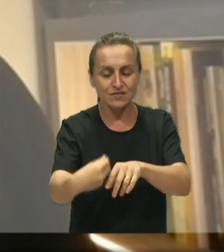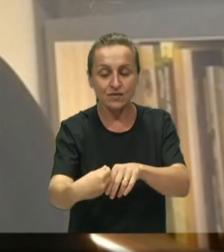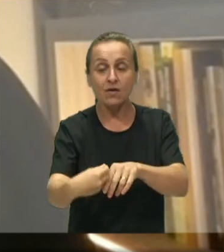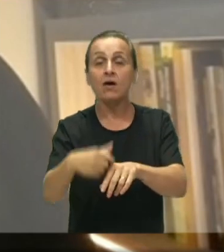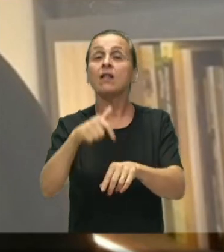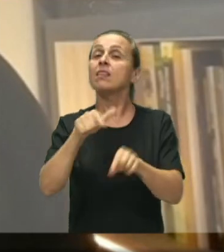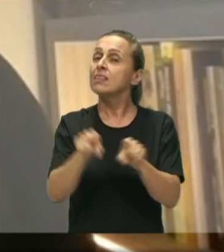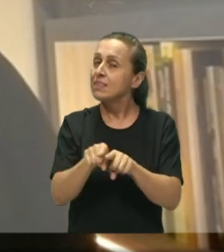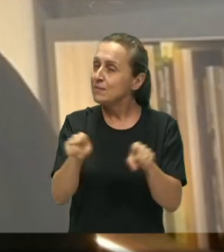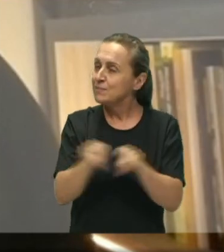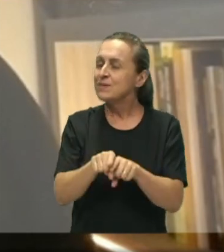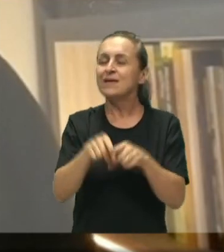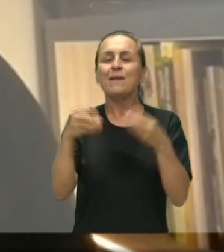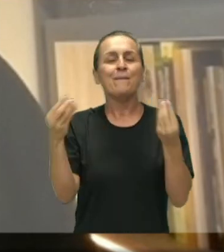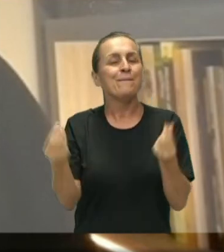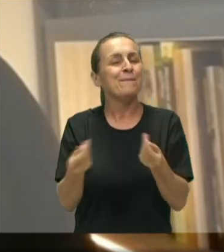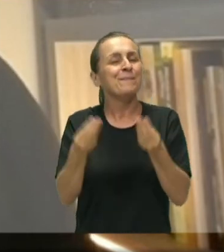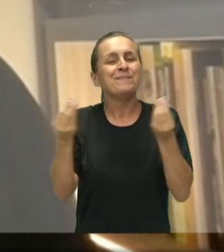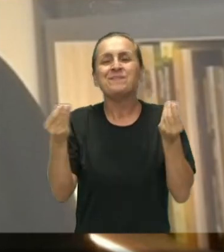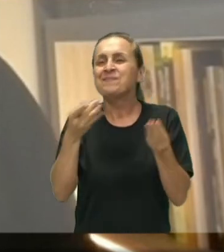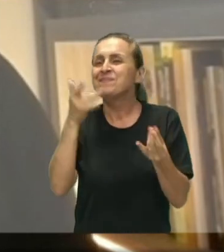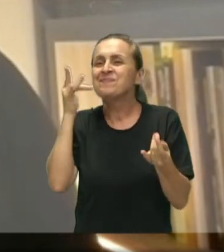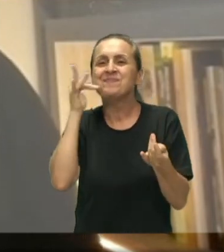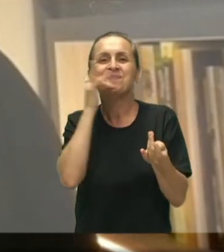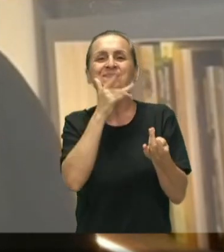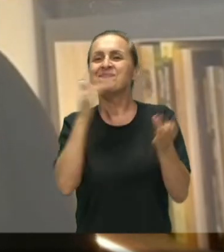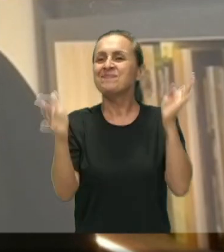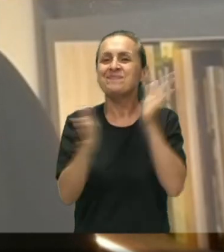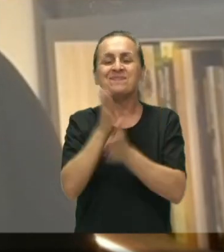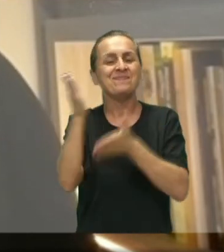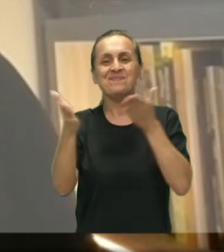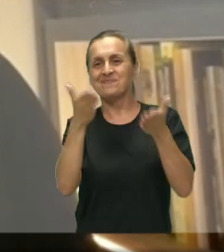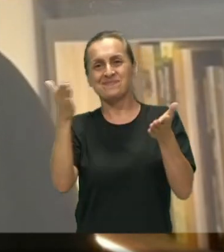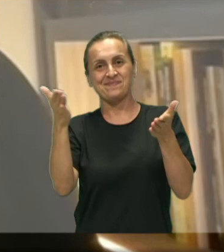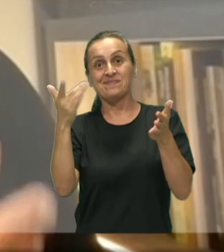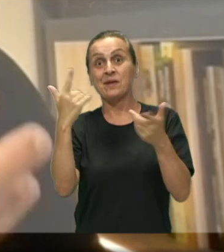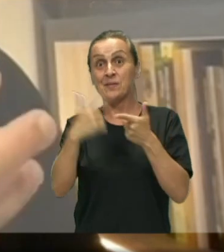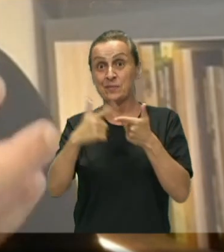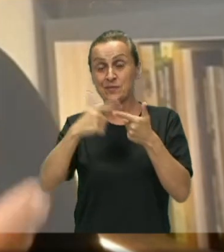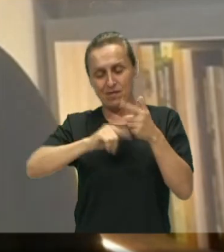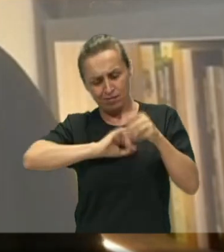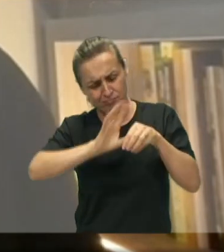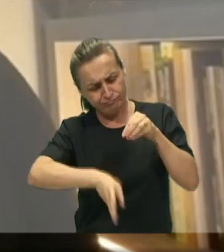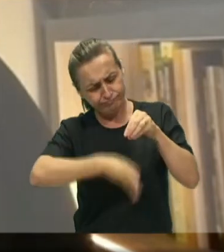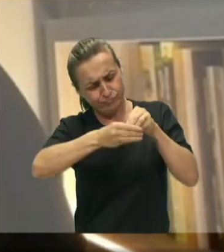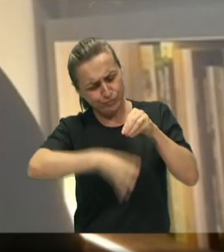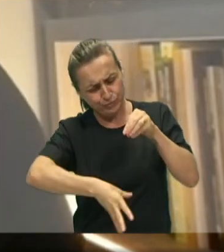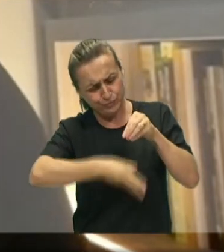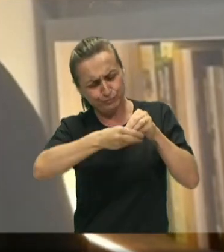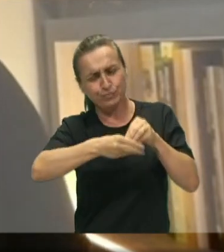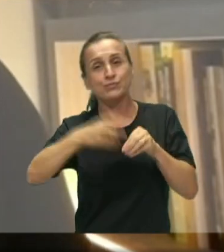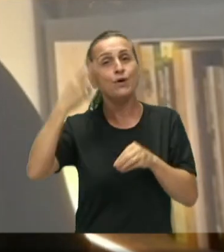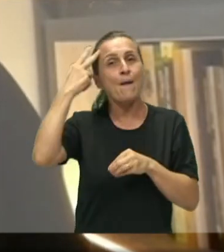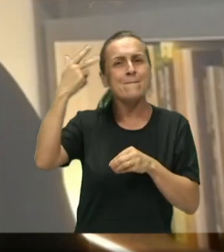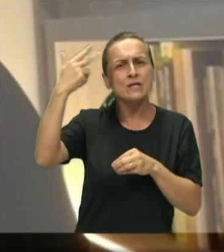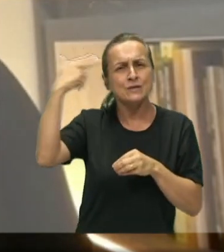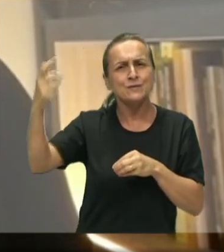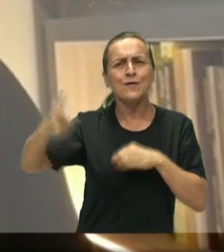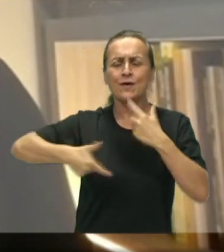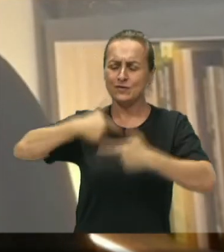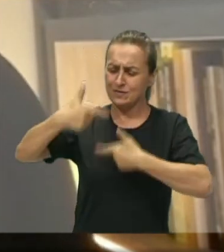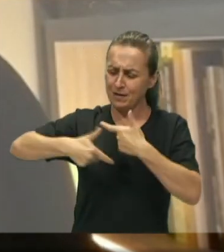tão e ainda mais saborosa porque ela vem é incluída de toda uma história de trabalho